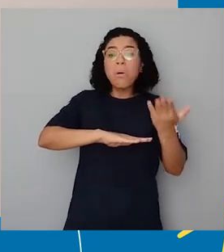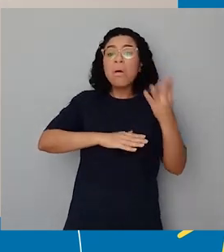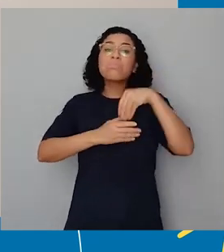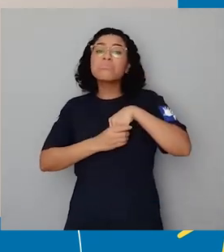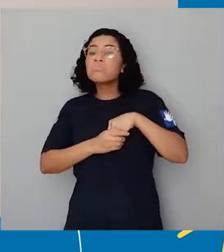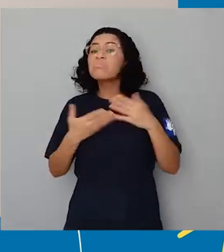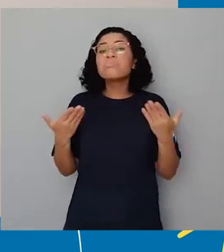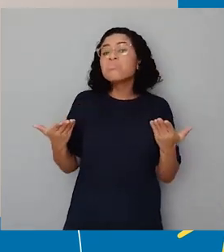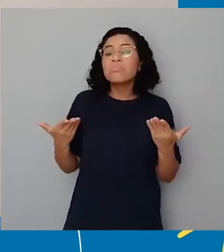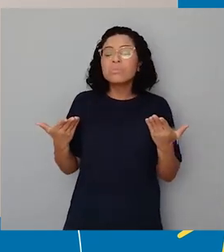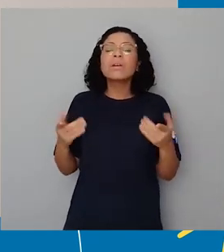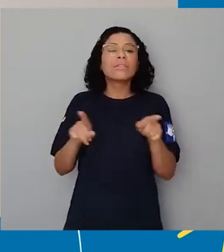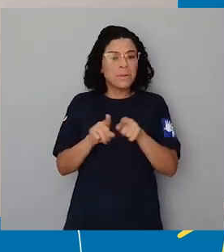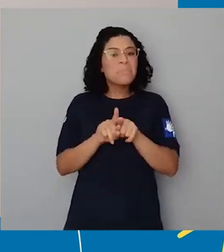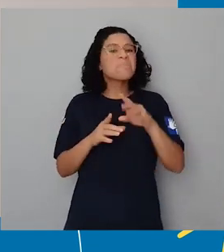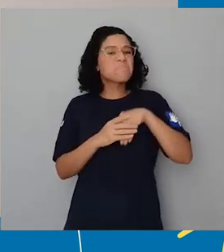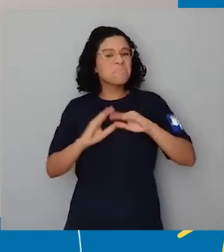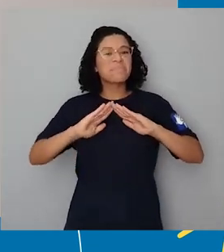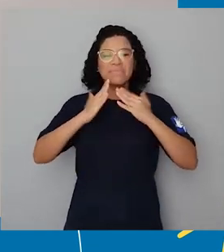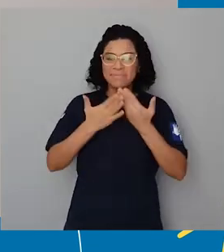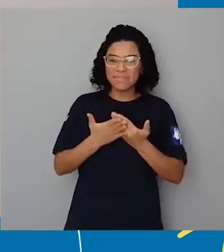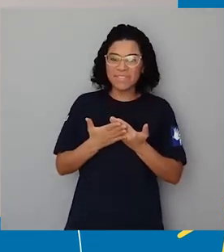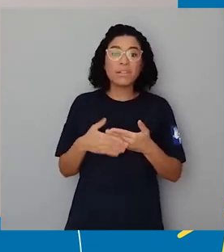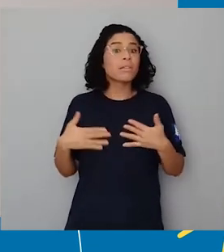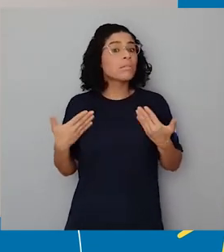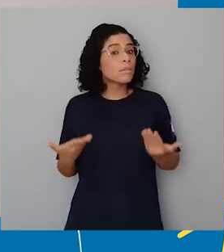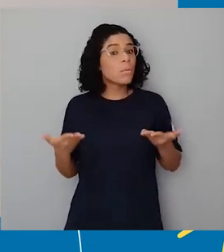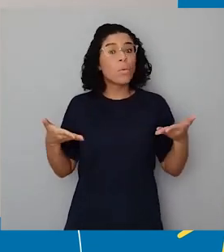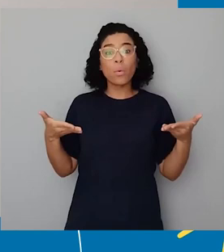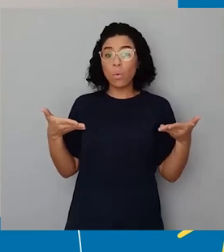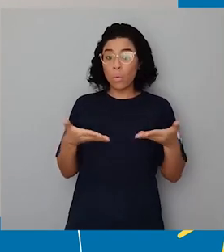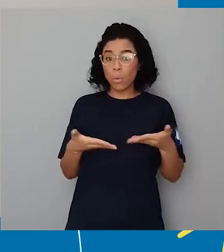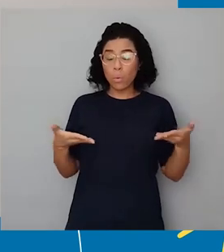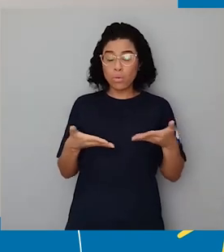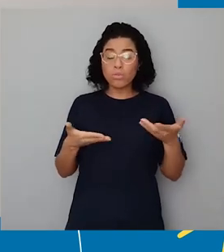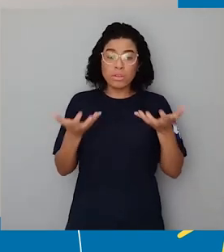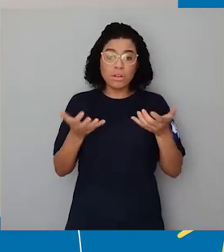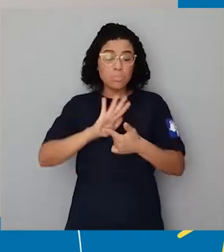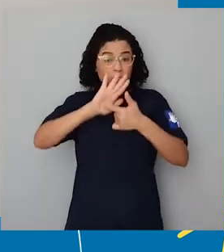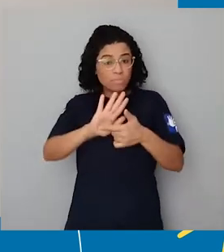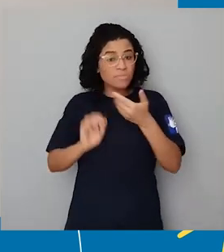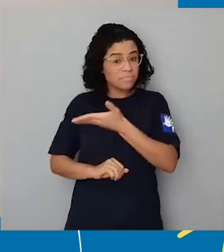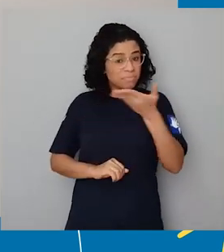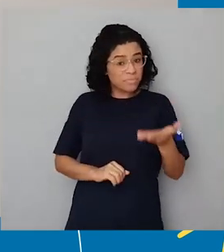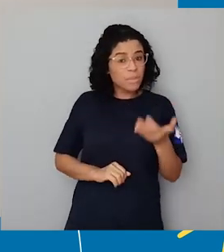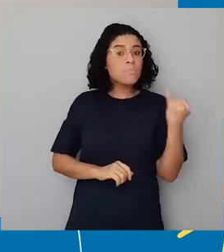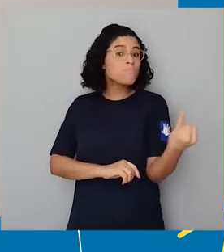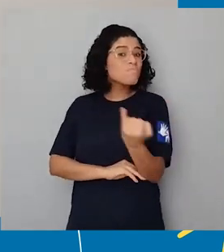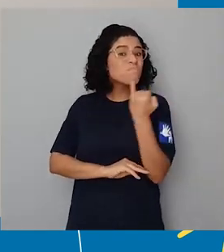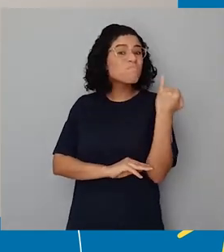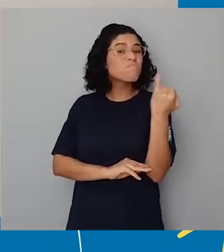externos, inclusive a escola, não é? Hoje, eu queria mostrar a vocês